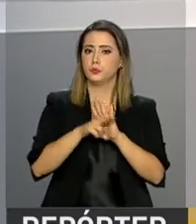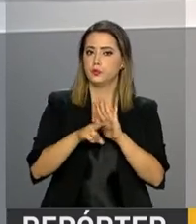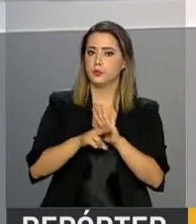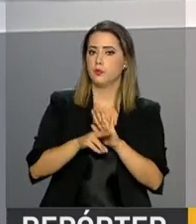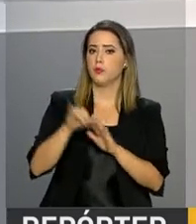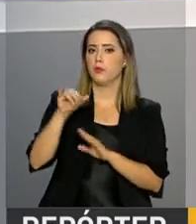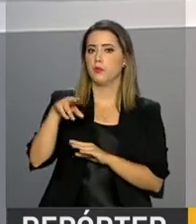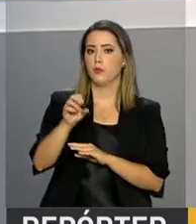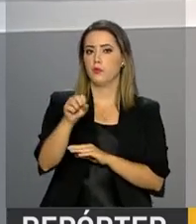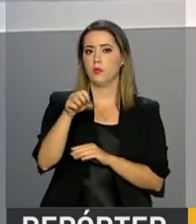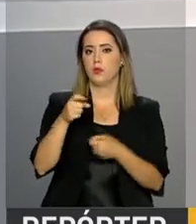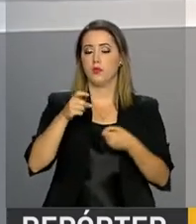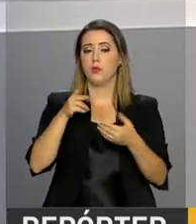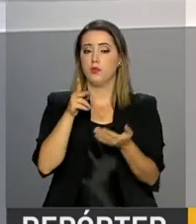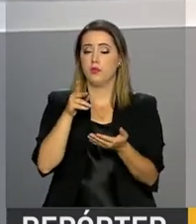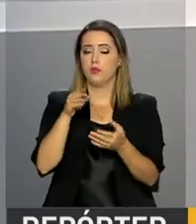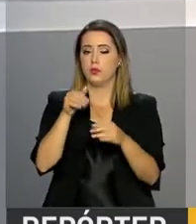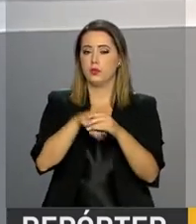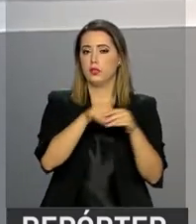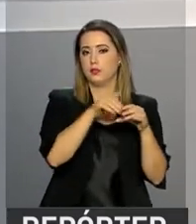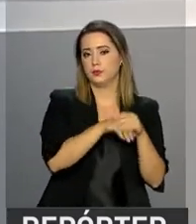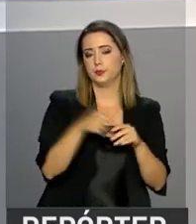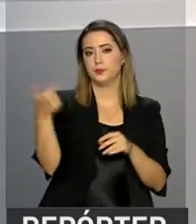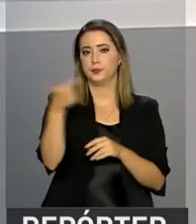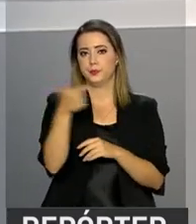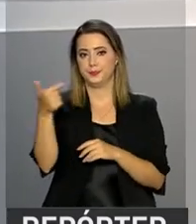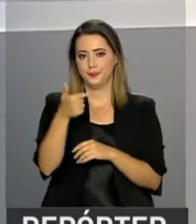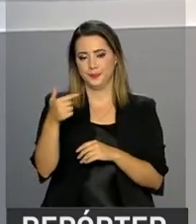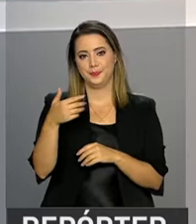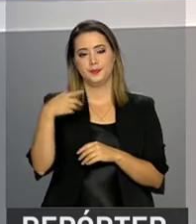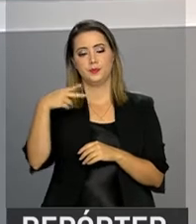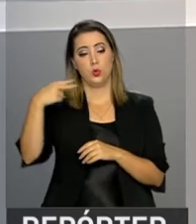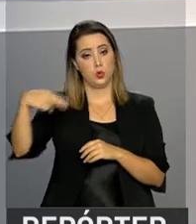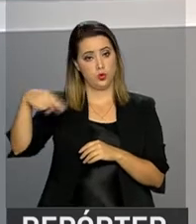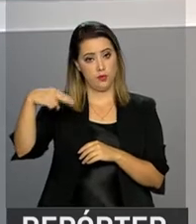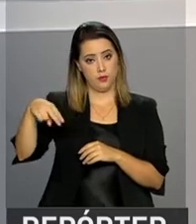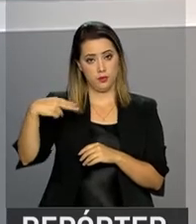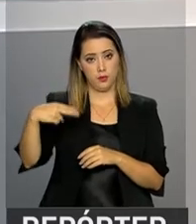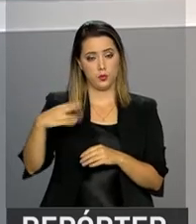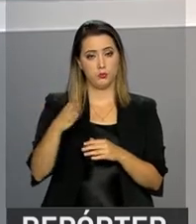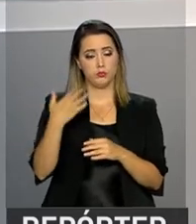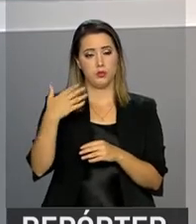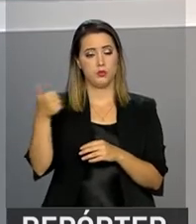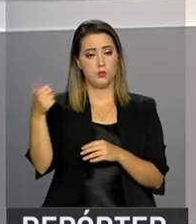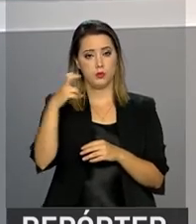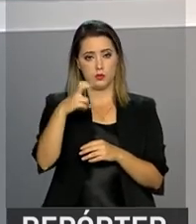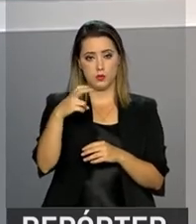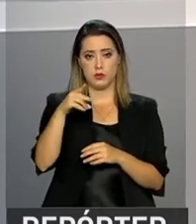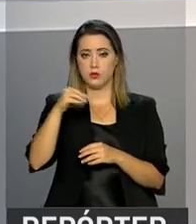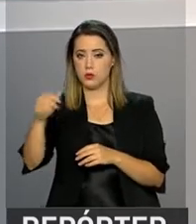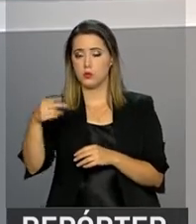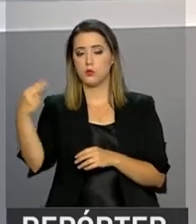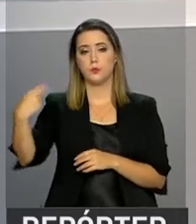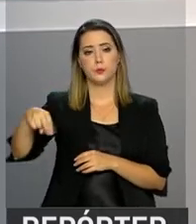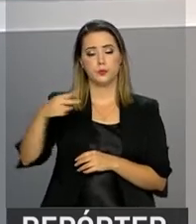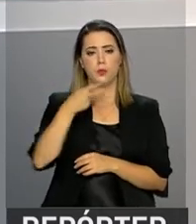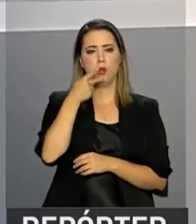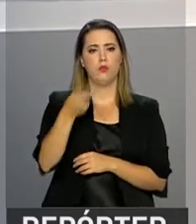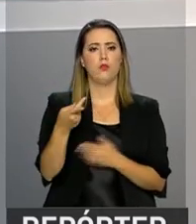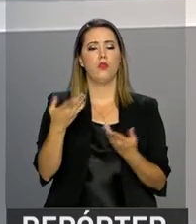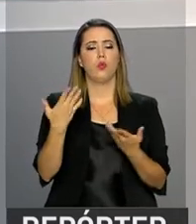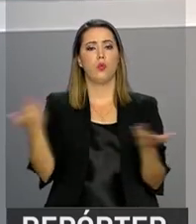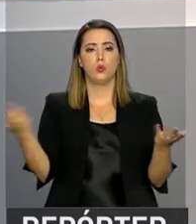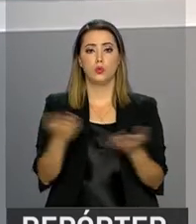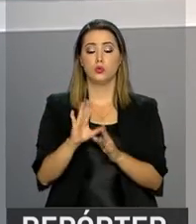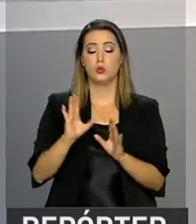votada na segunda quinzena de novembro o ministro participou de um encontro na câmara de comércio frança brasil e destacou que os gastos